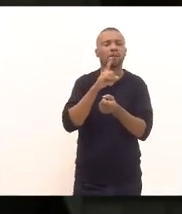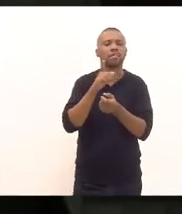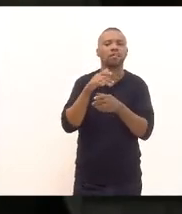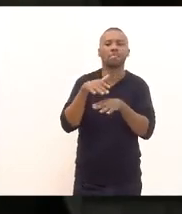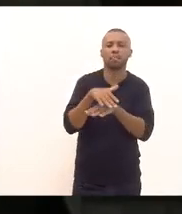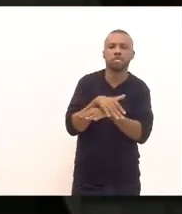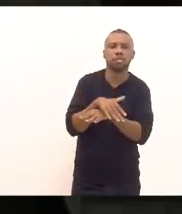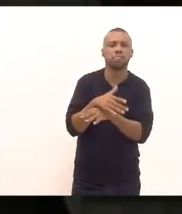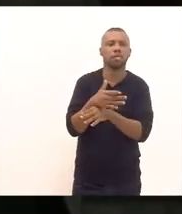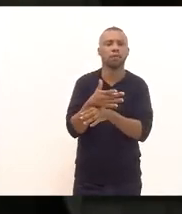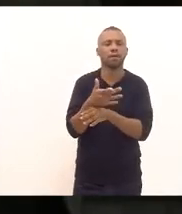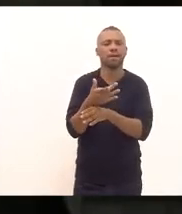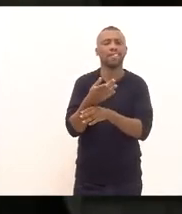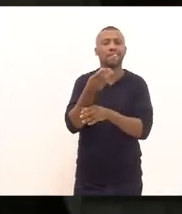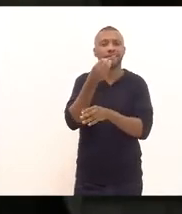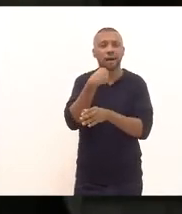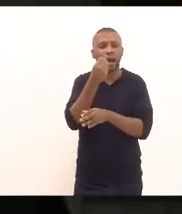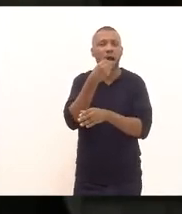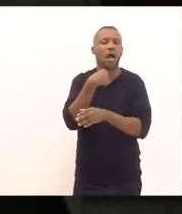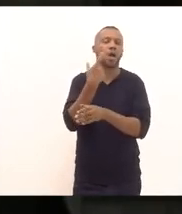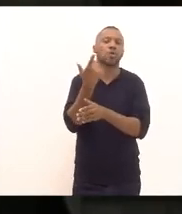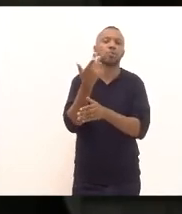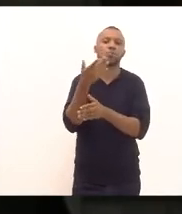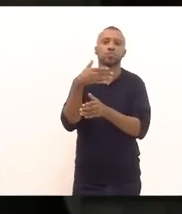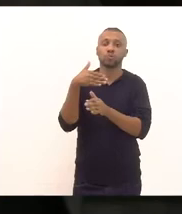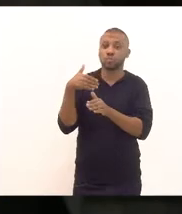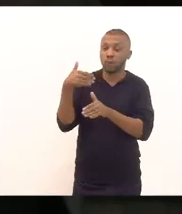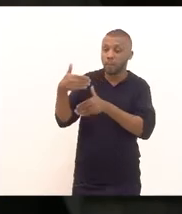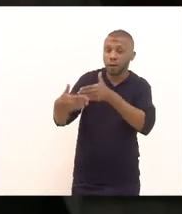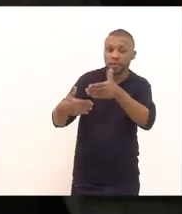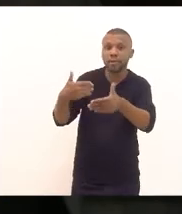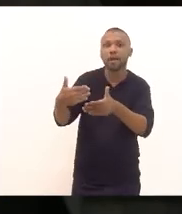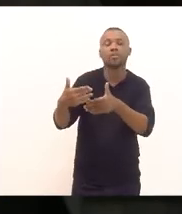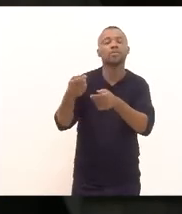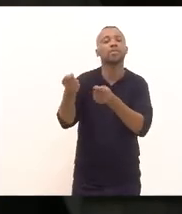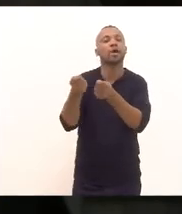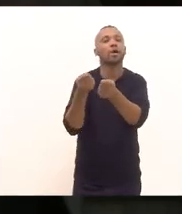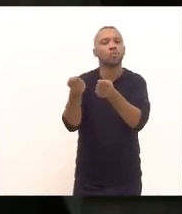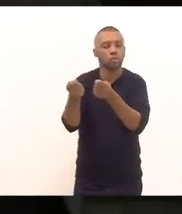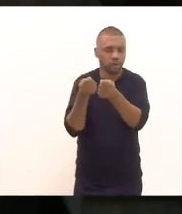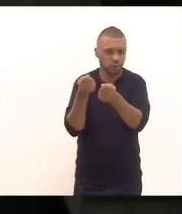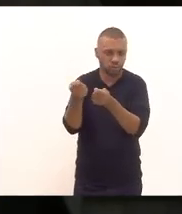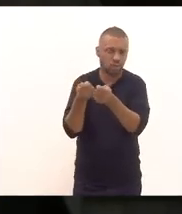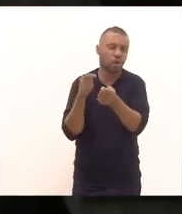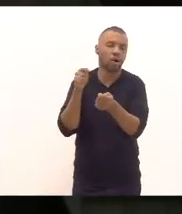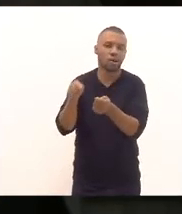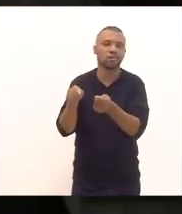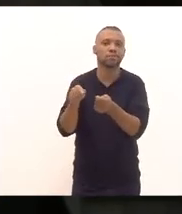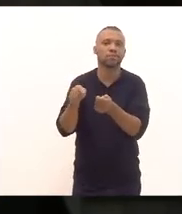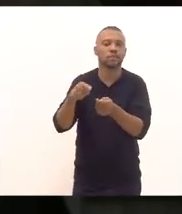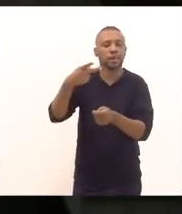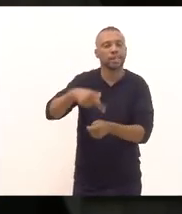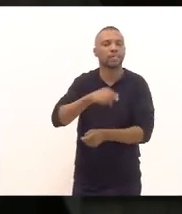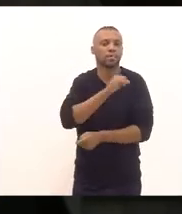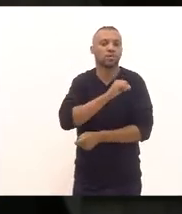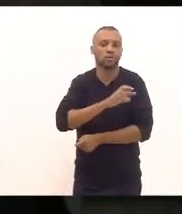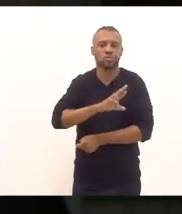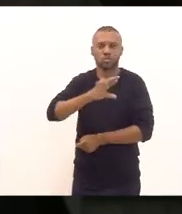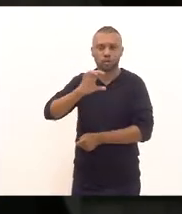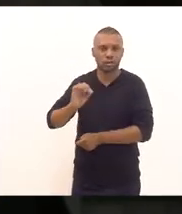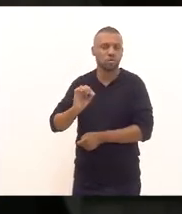vulnerabilidade a ineficiência dos processos regulatórios de serviços concedidos do Rio de Janeiro